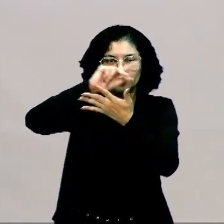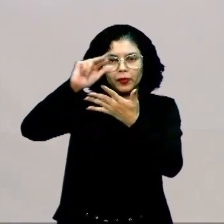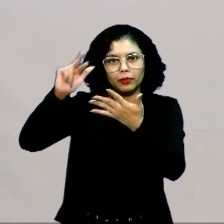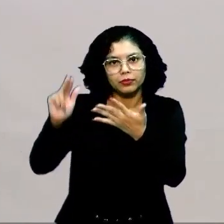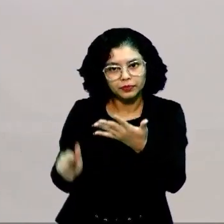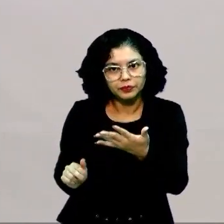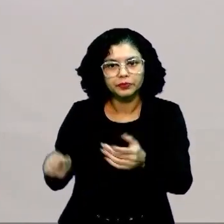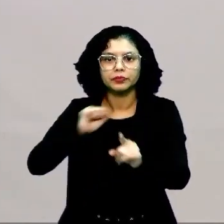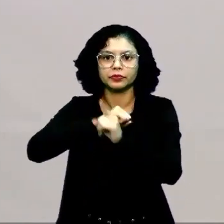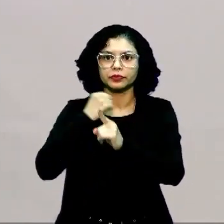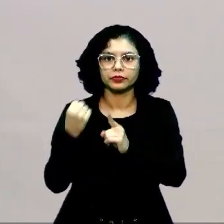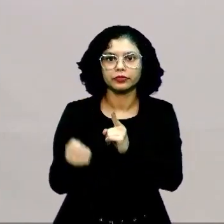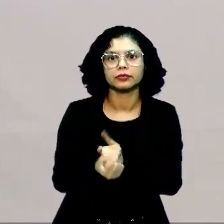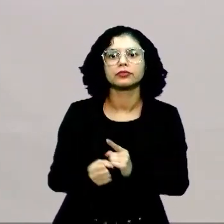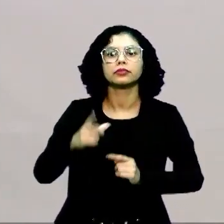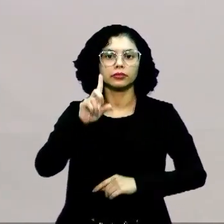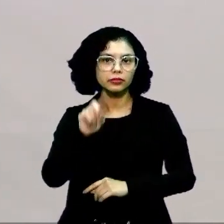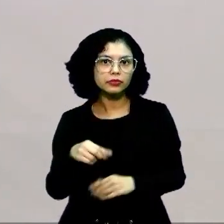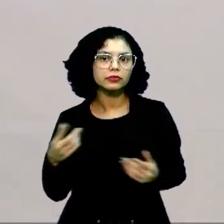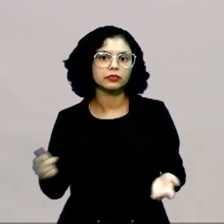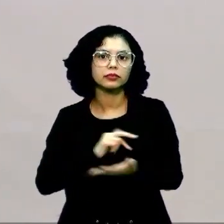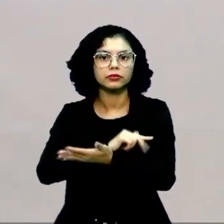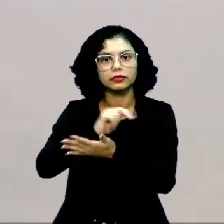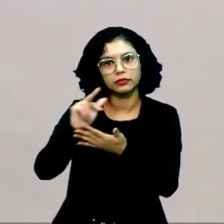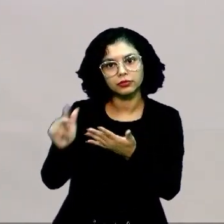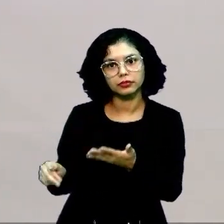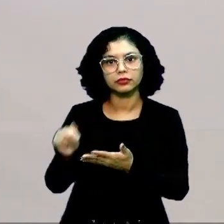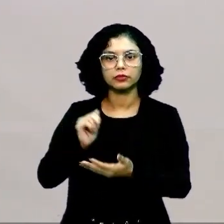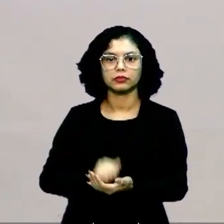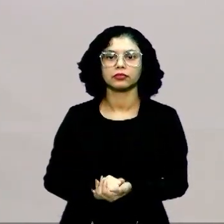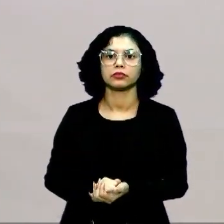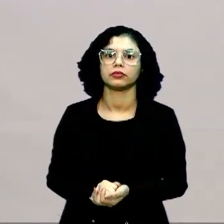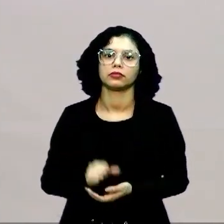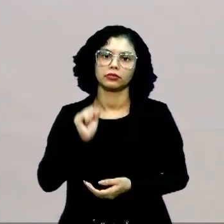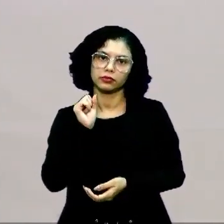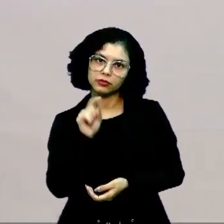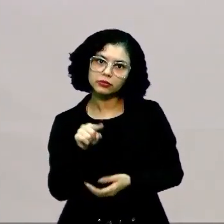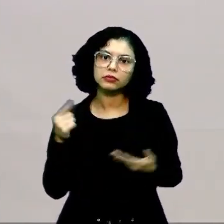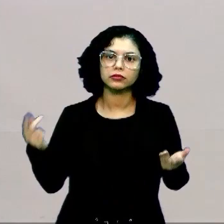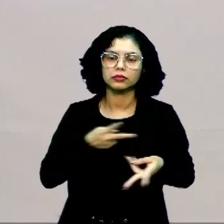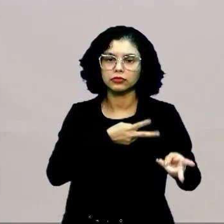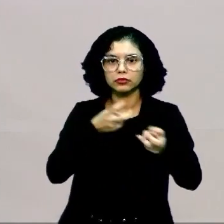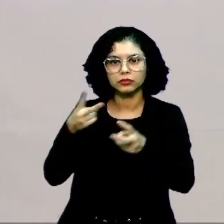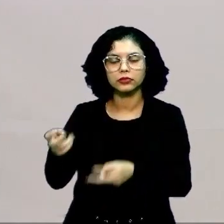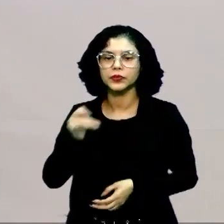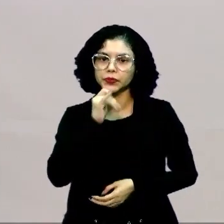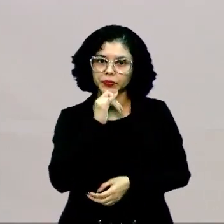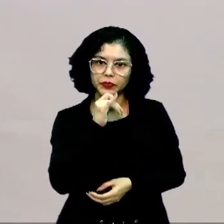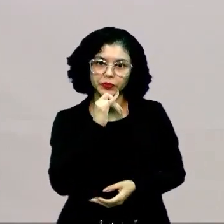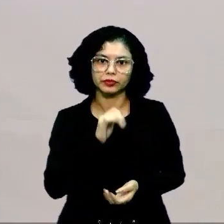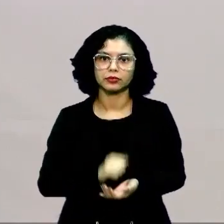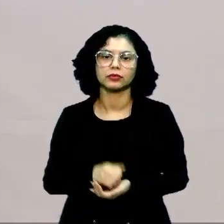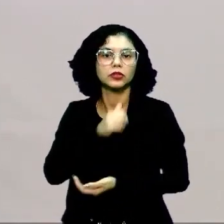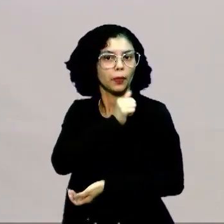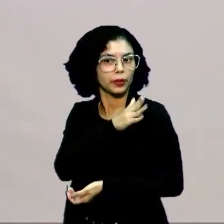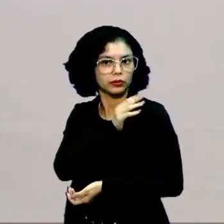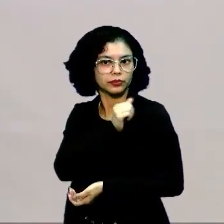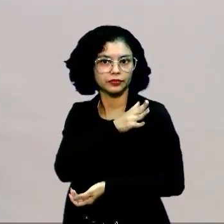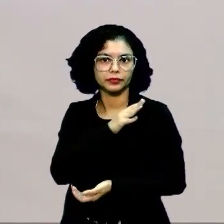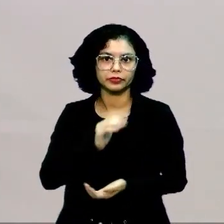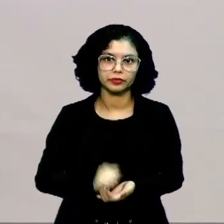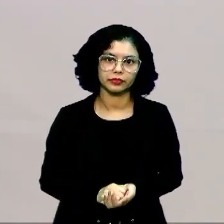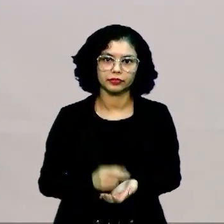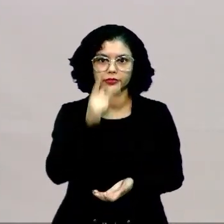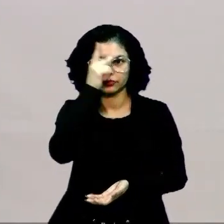diversificada, a sociedade ela é variável. É isso que nós percebemos, por exemplo, no preconceito em relação